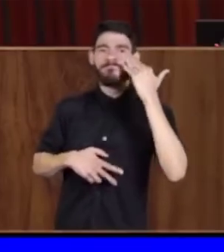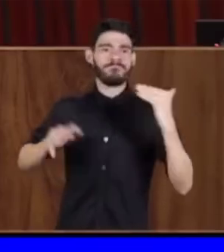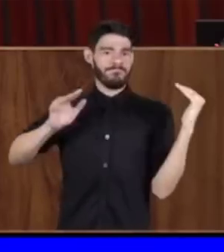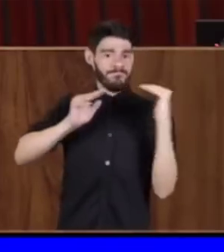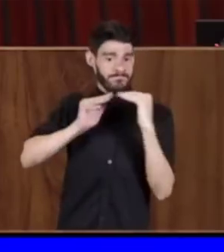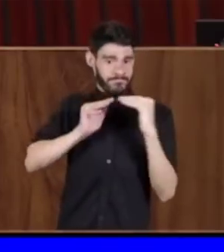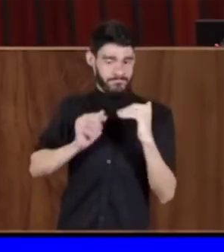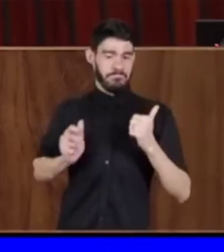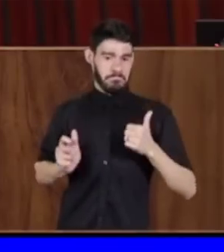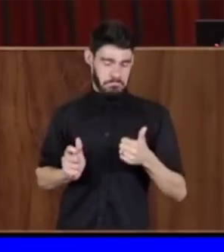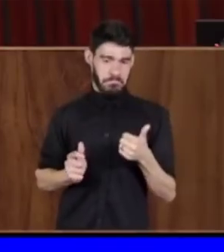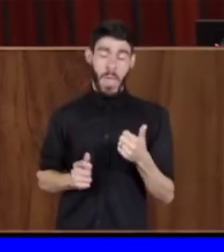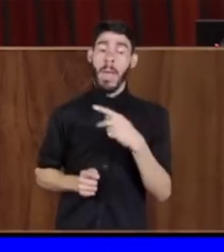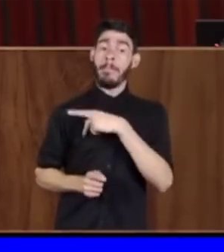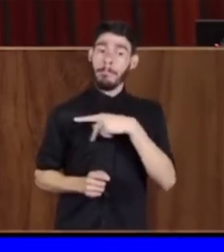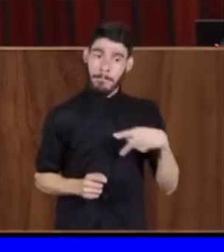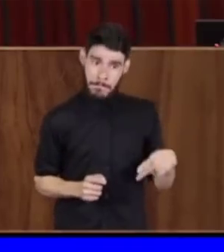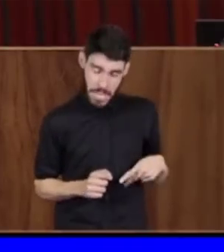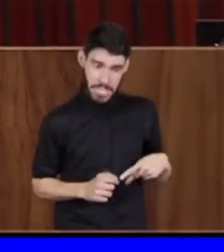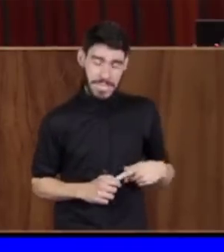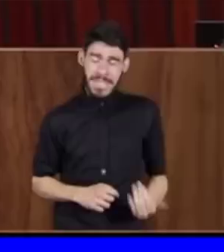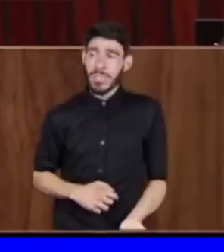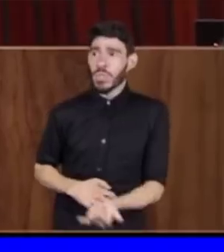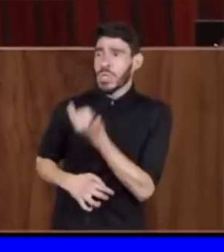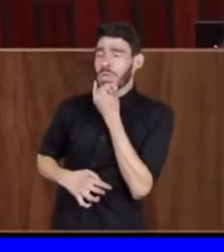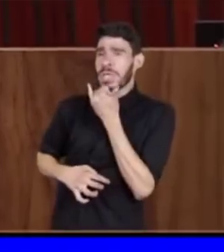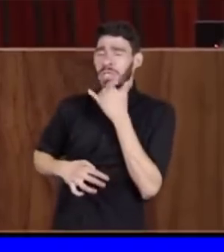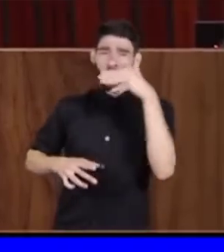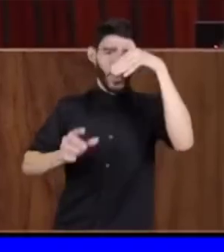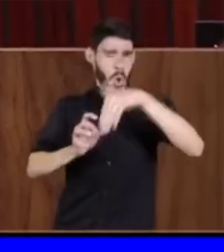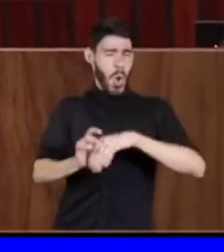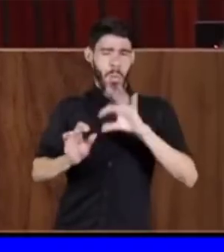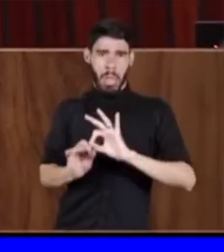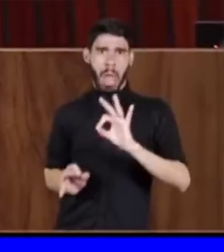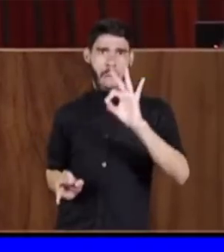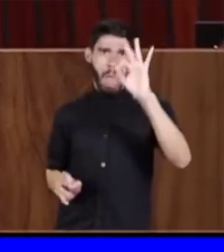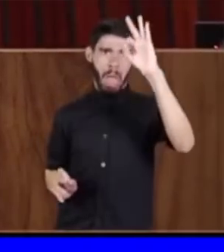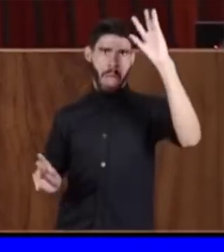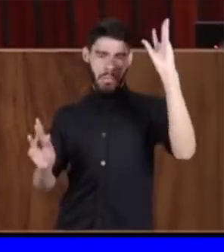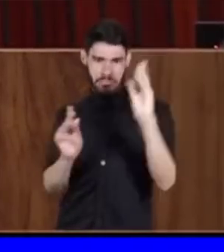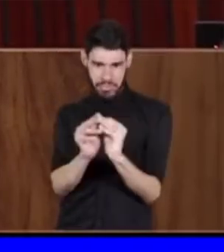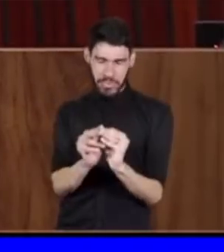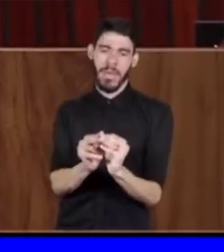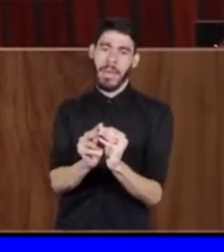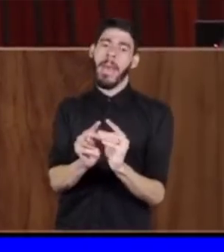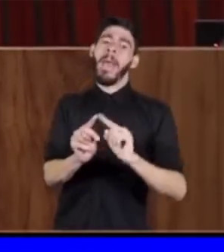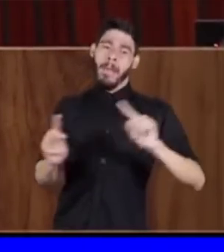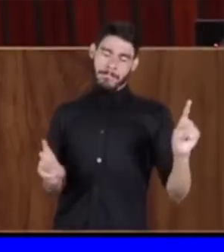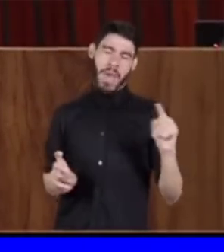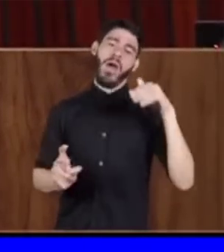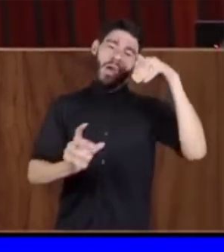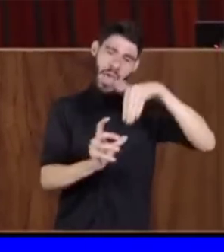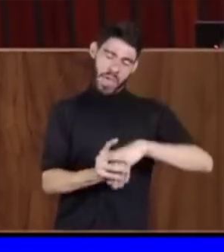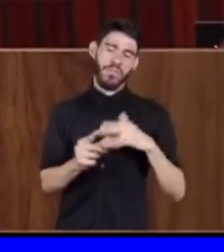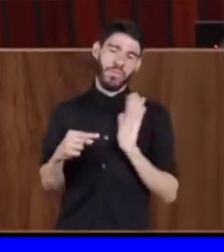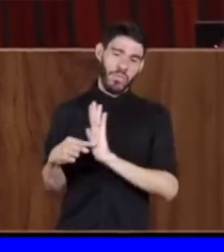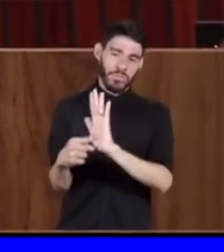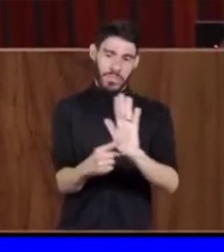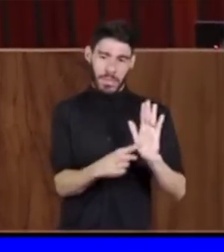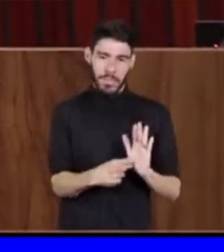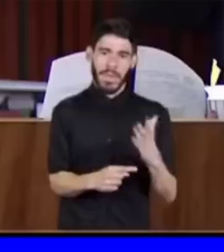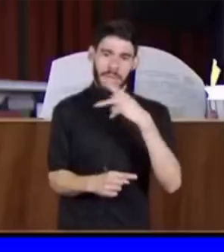cabíveis. Presidente, peço desculpa ao alongado do voto e um resumo, mas esse é o voto que apresento,